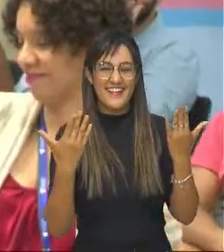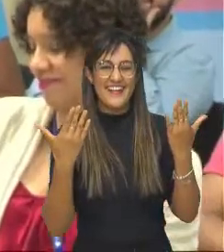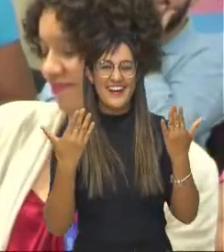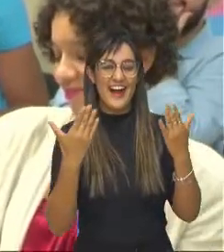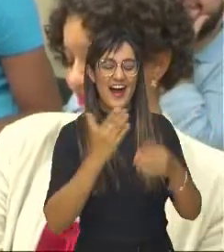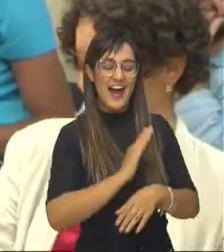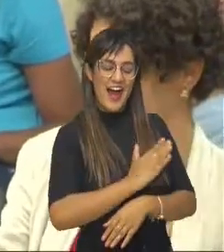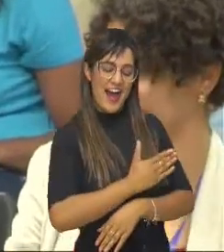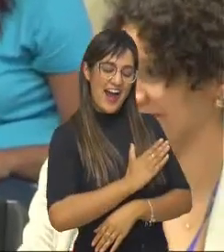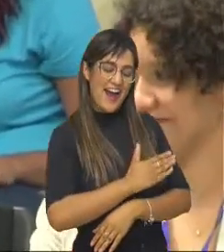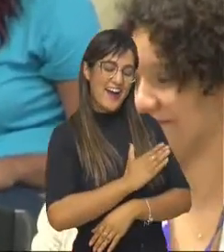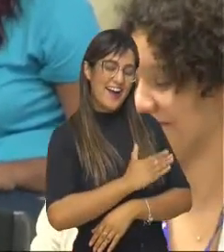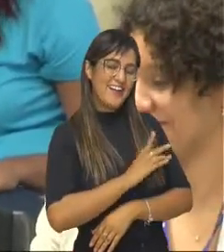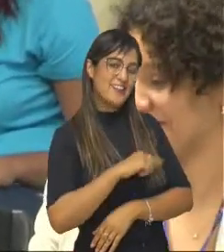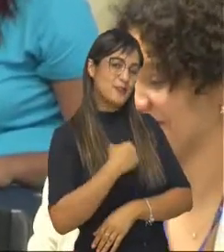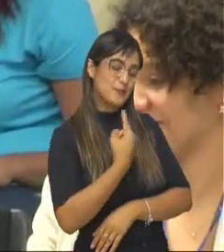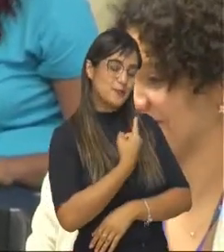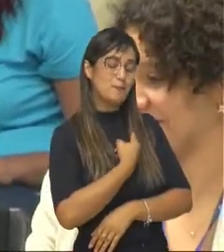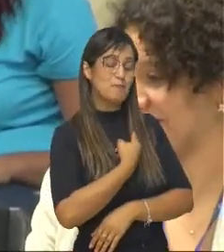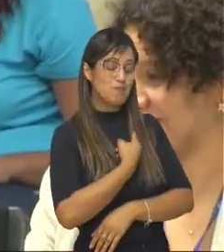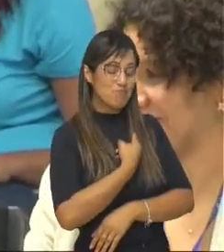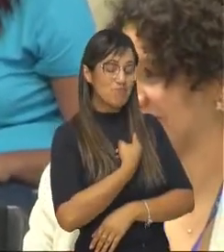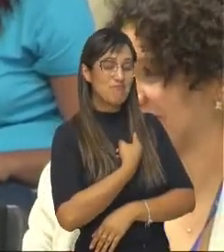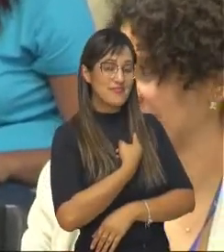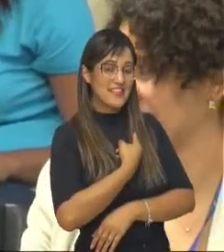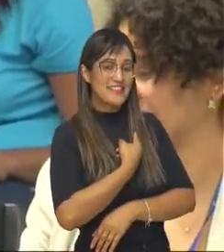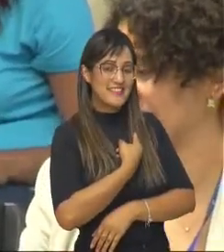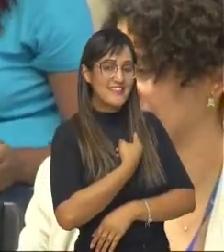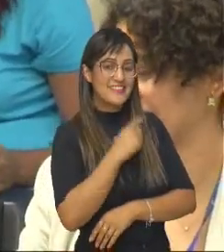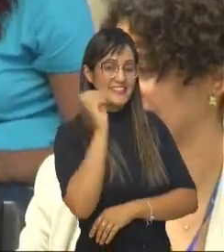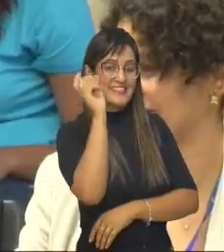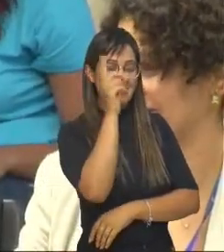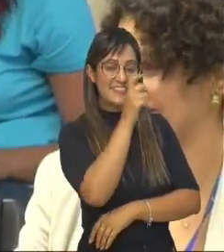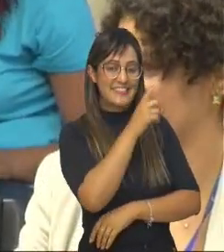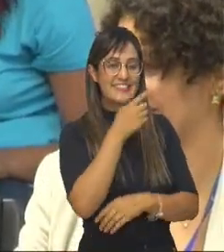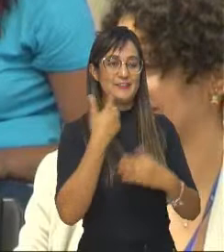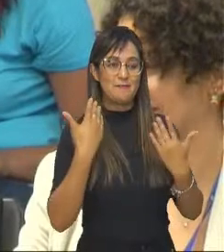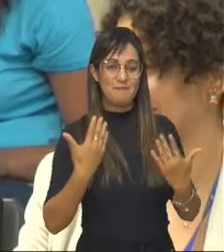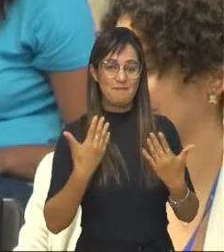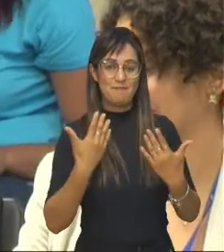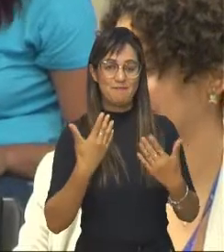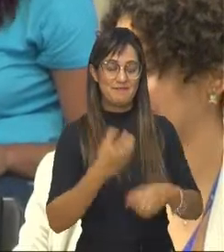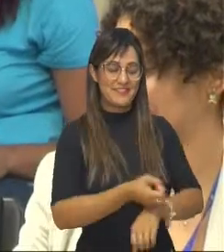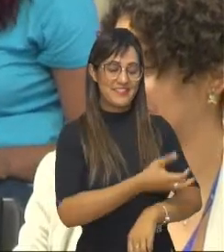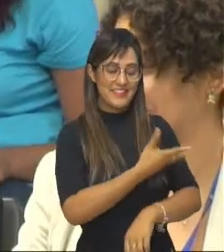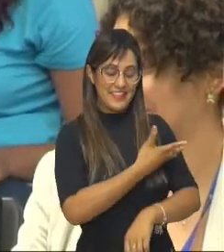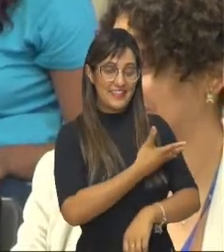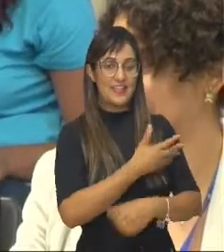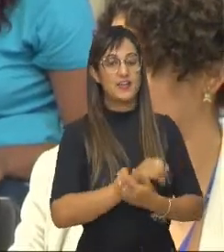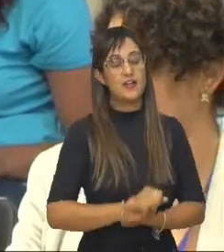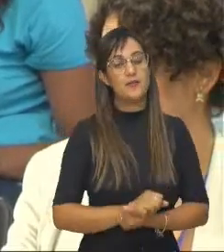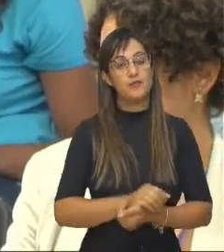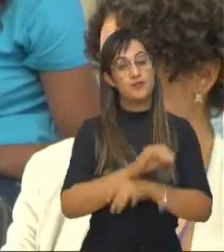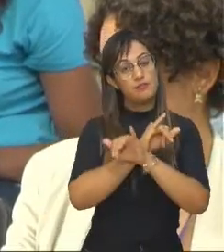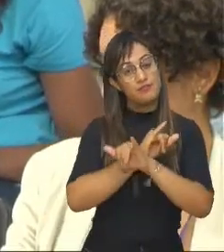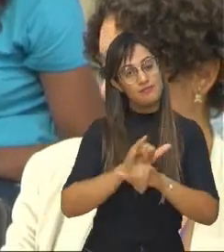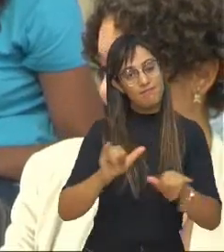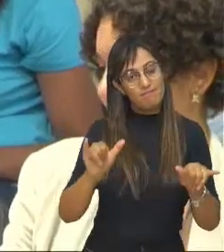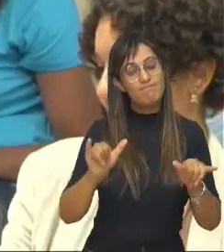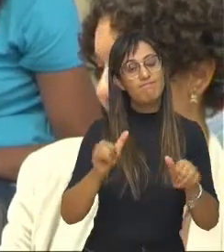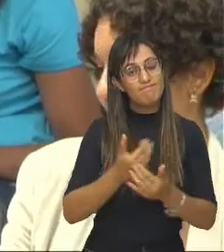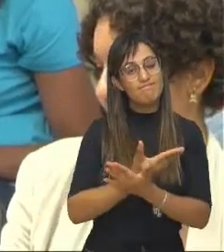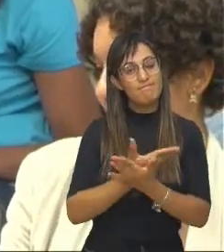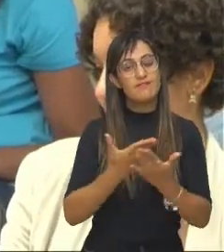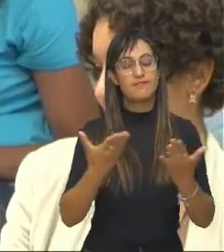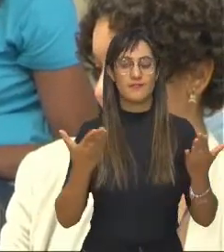gente foi bapho. Mas assim, eu queria compartilhar uma coisa só com vocês,